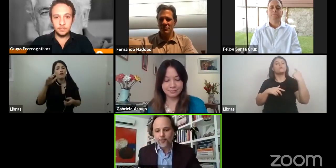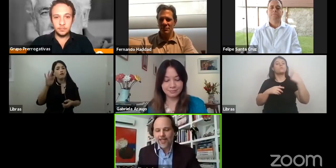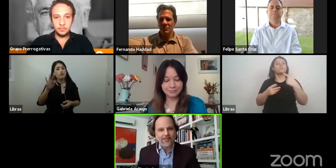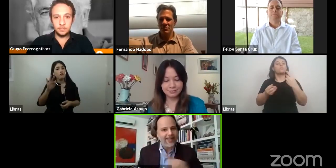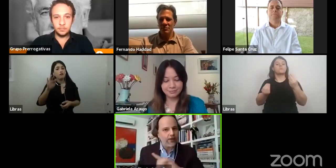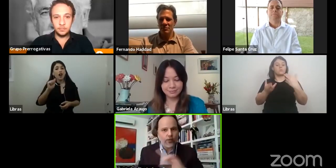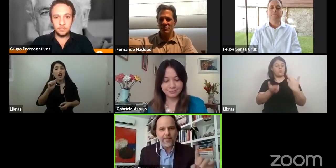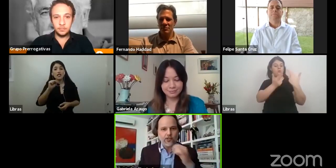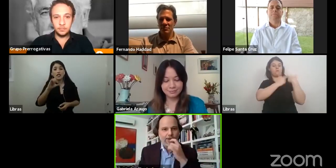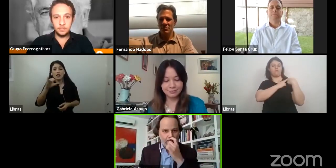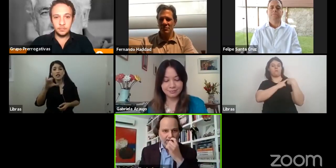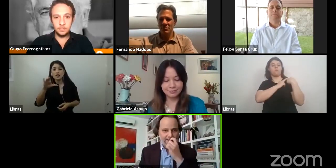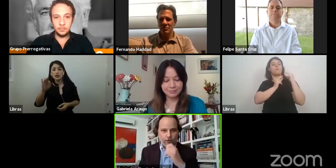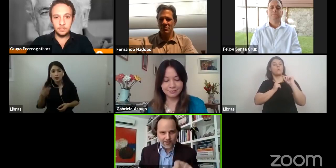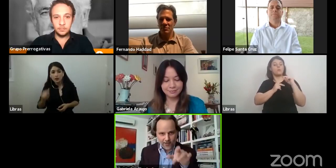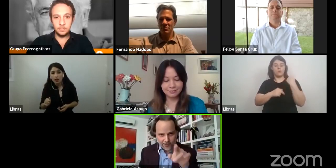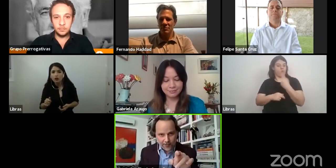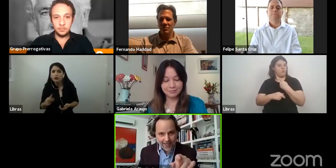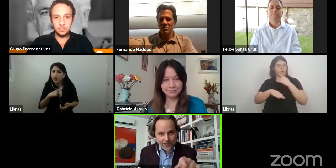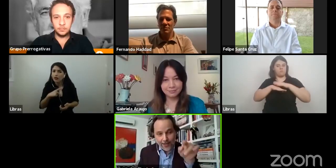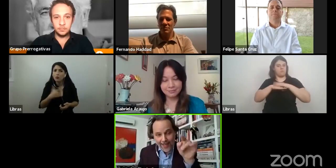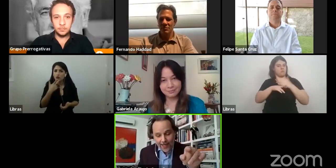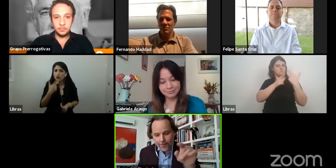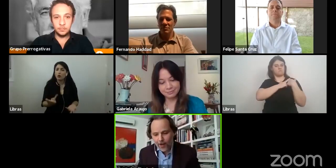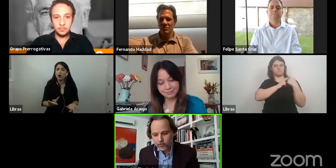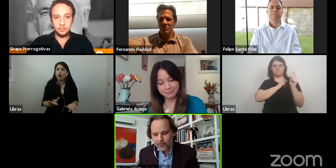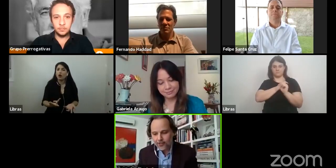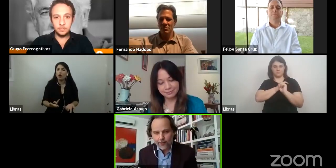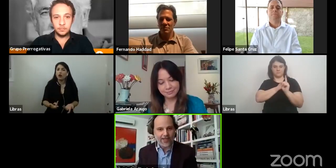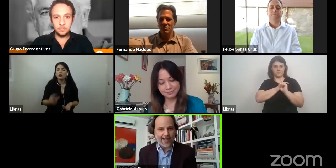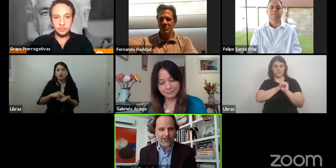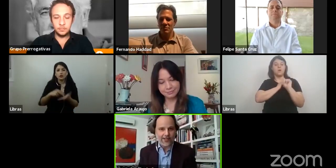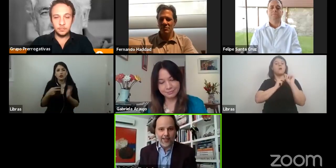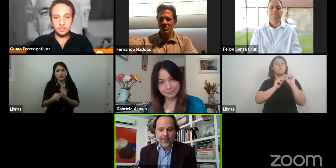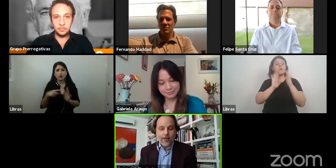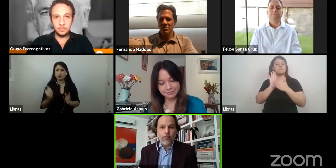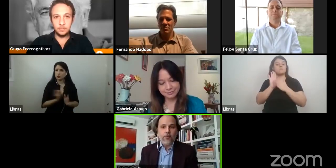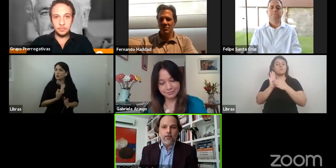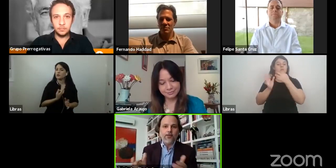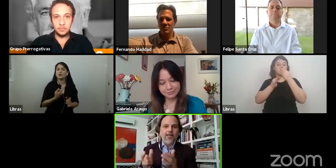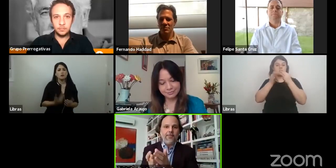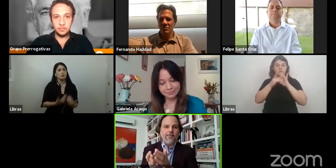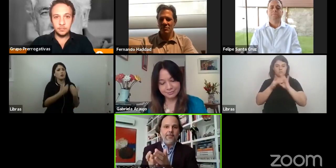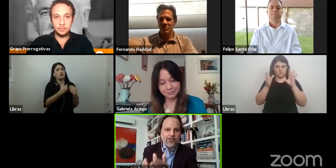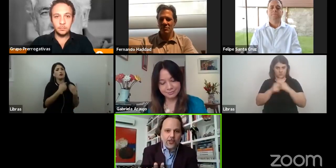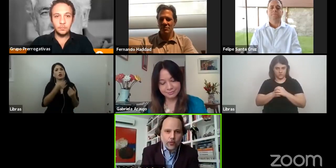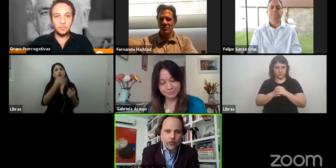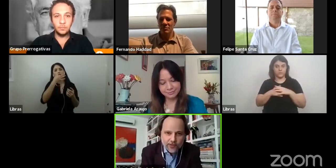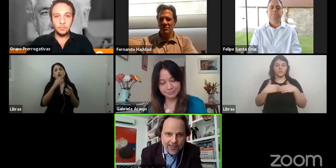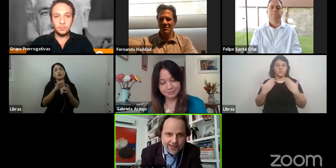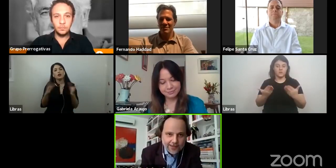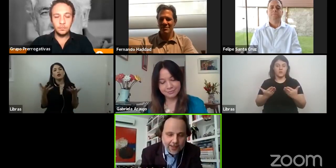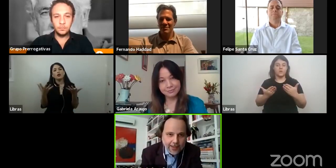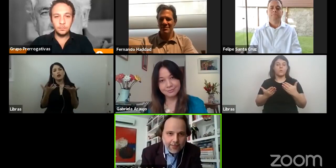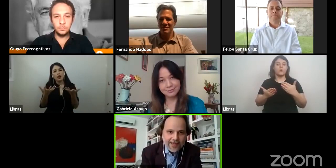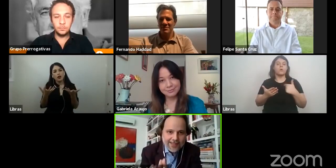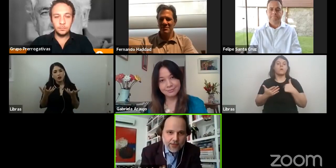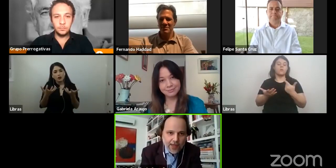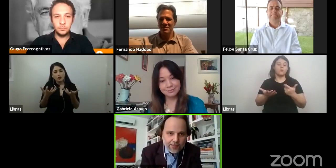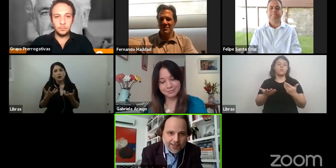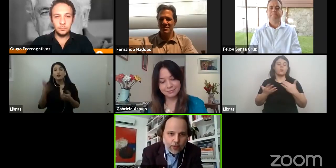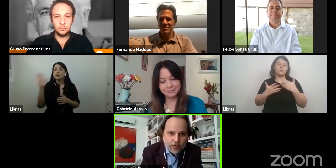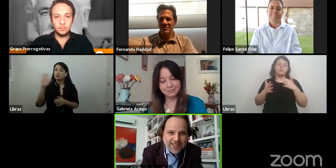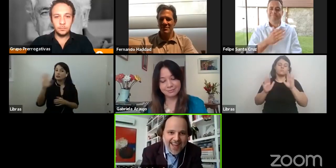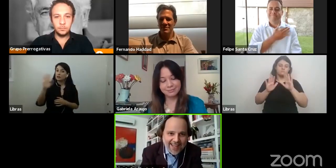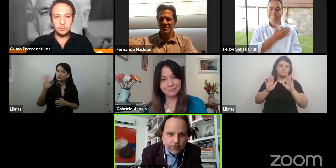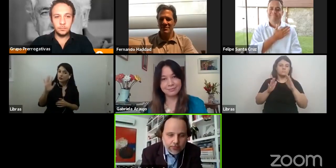essa responsabilidade, que seguramente não é nossa. Nossa responsabilidade é com a pauta democrática. Então, eu queria me despedir de todos vocês. Presidente